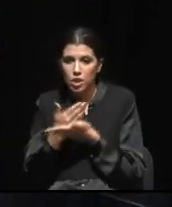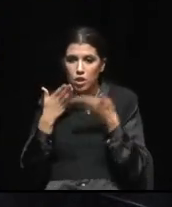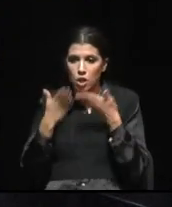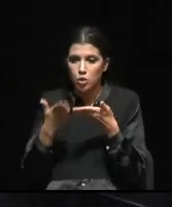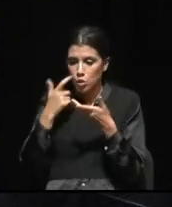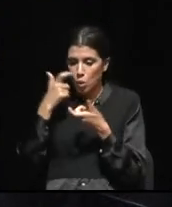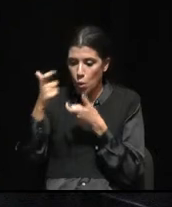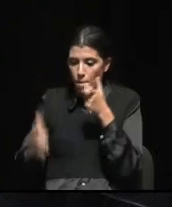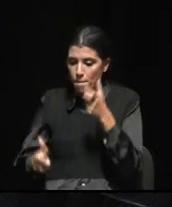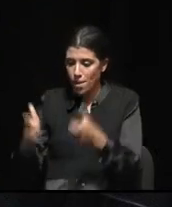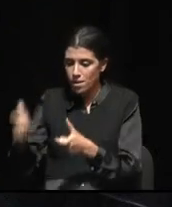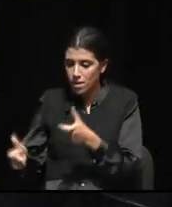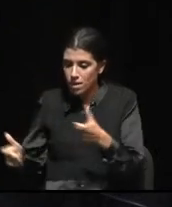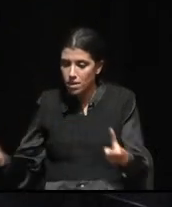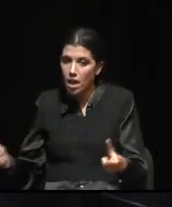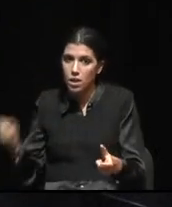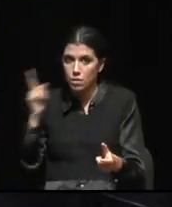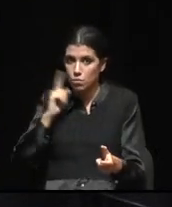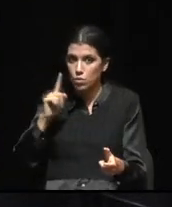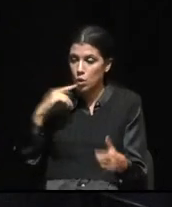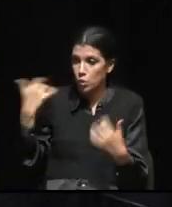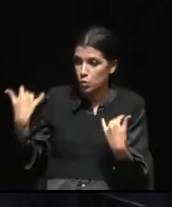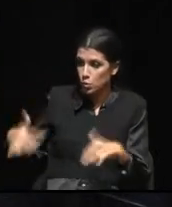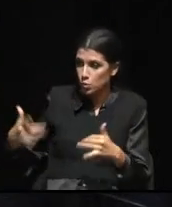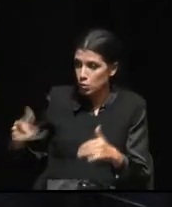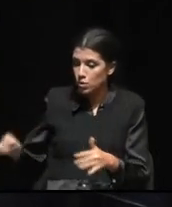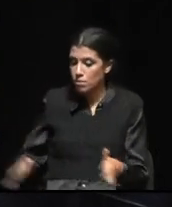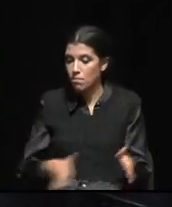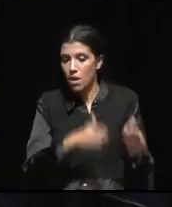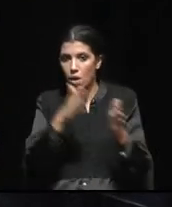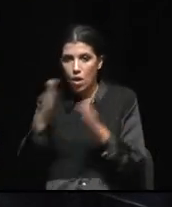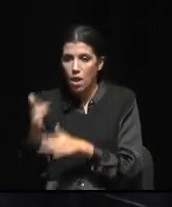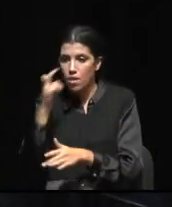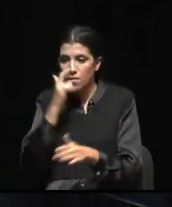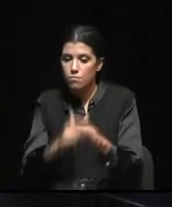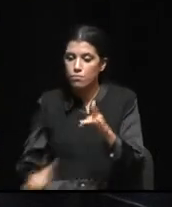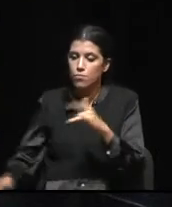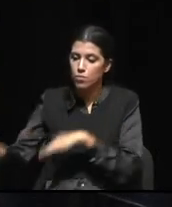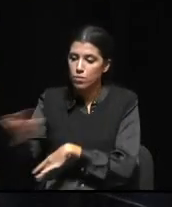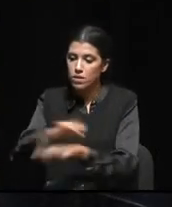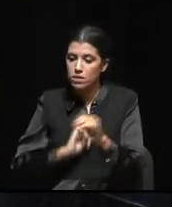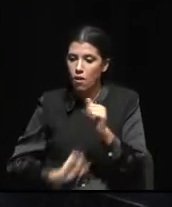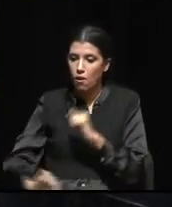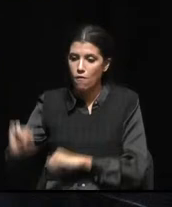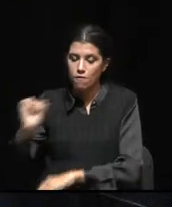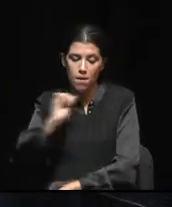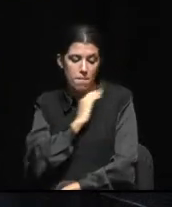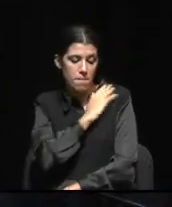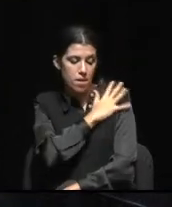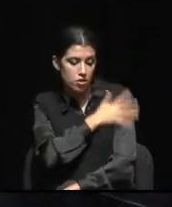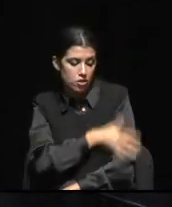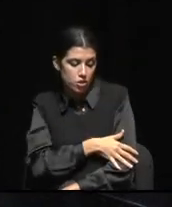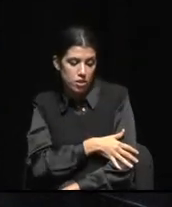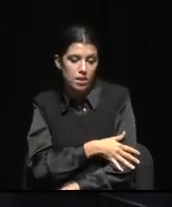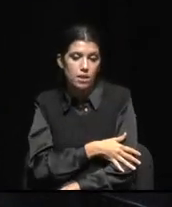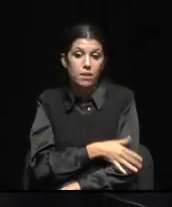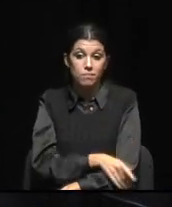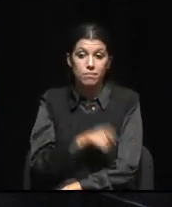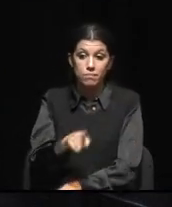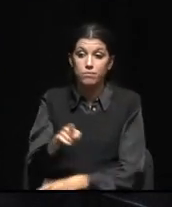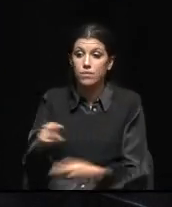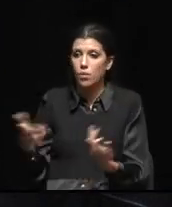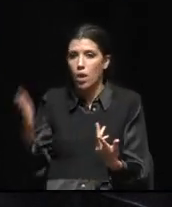humanitária obviamente muito importante mas também da própria população da Palestina Mas mesmo com essas